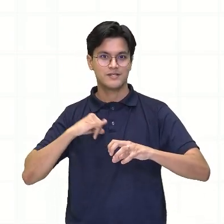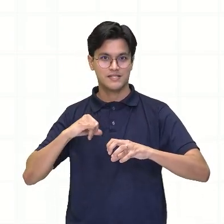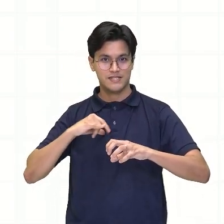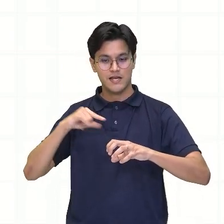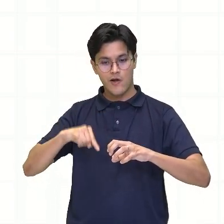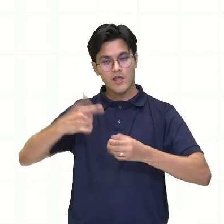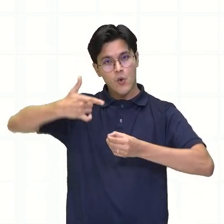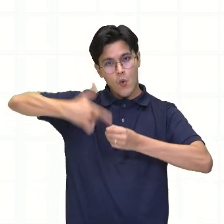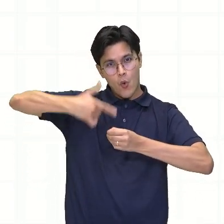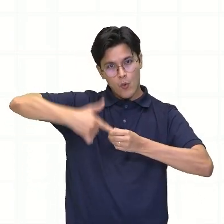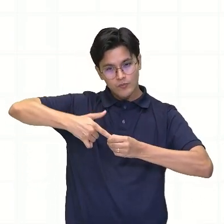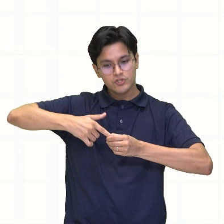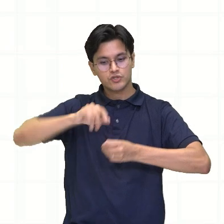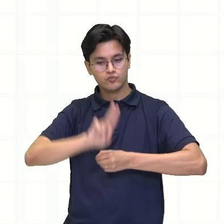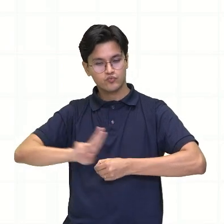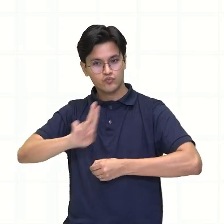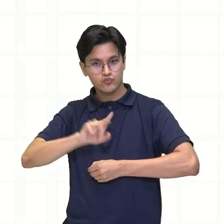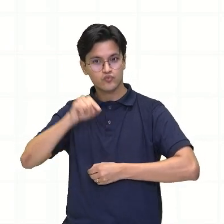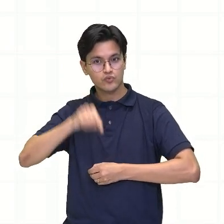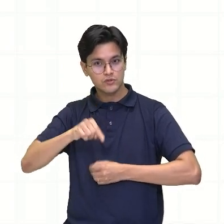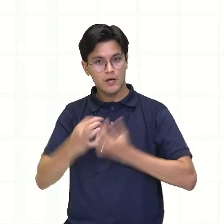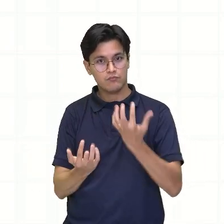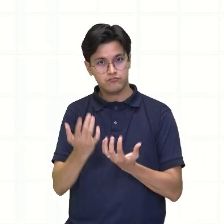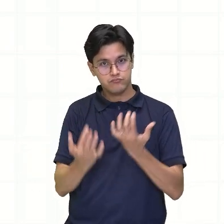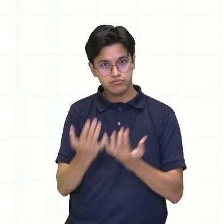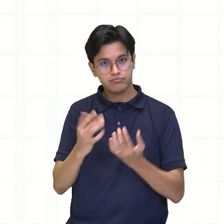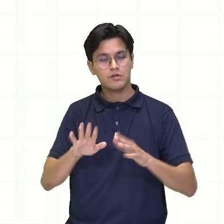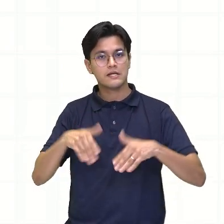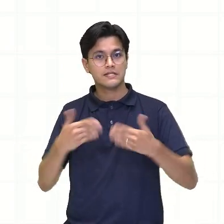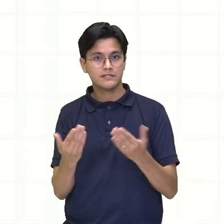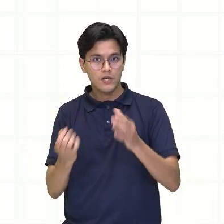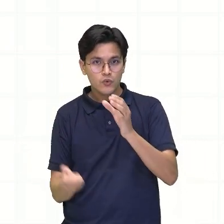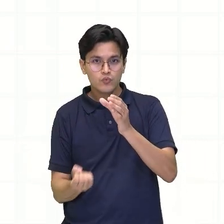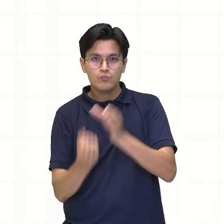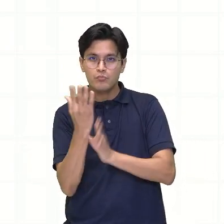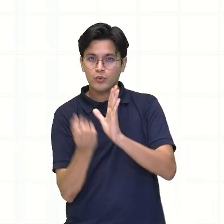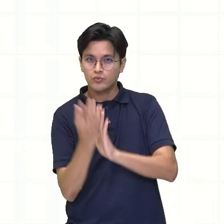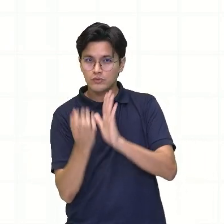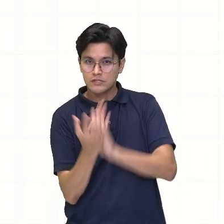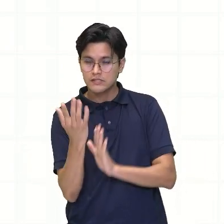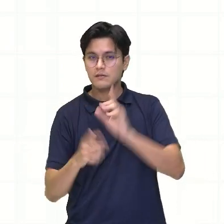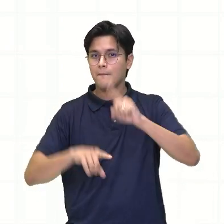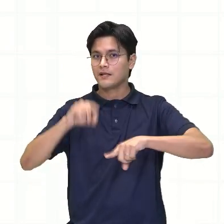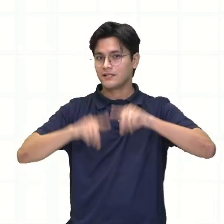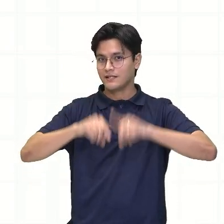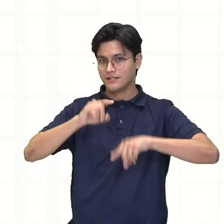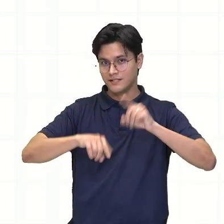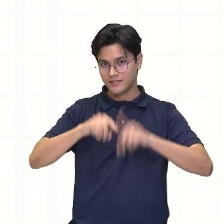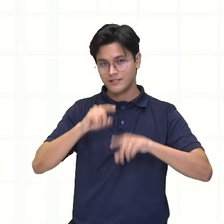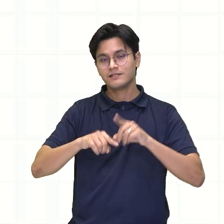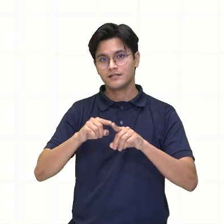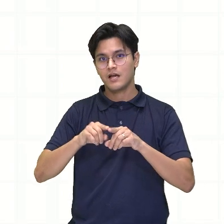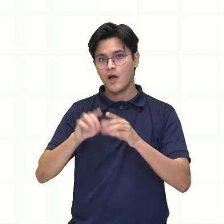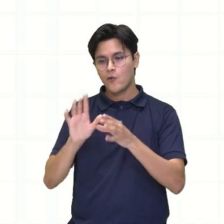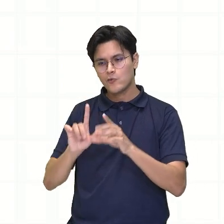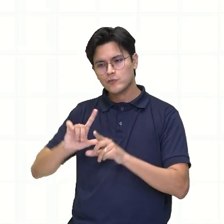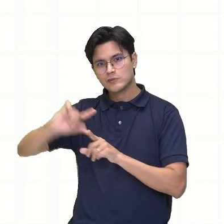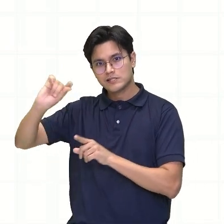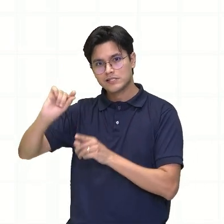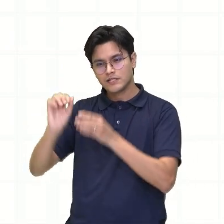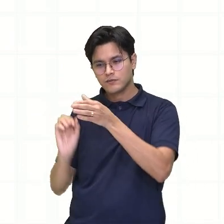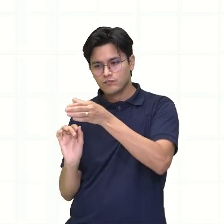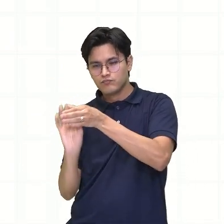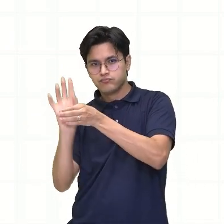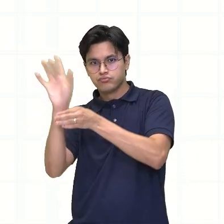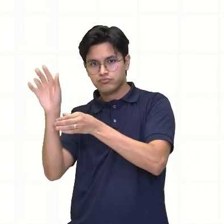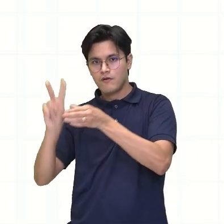combustível vai ser consumido e vai gerar um resíduo. Esse resíduo vai sair pela válvula de escape, né, que